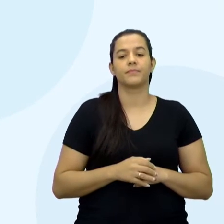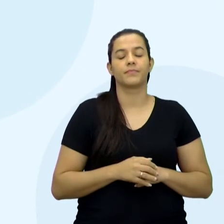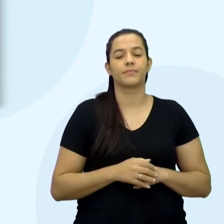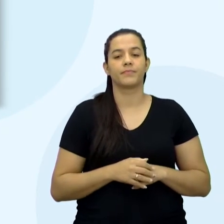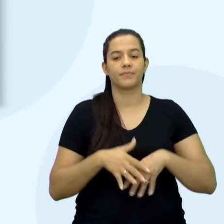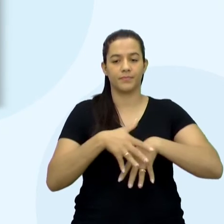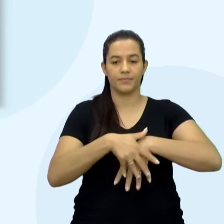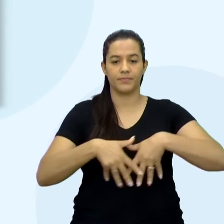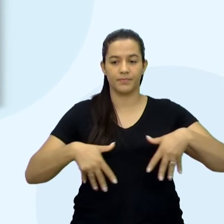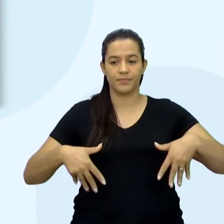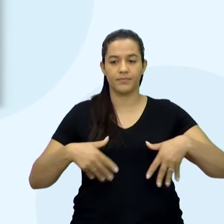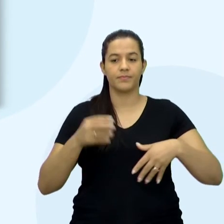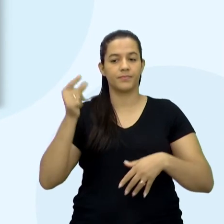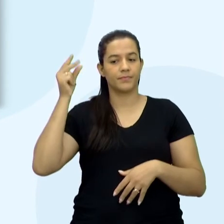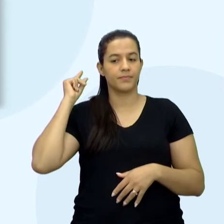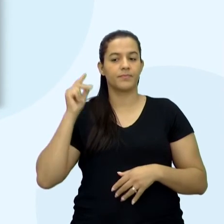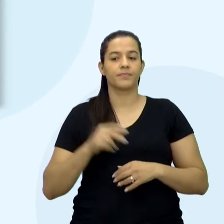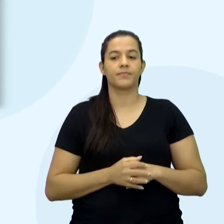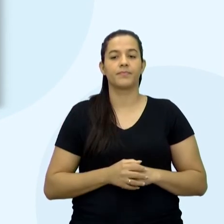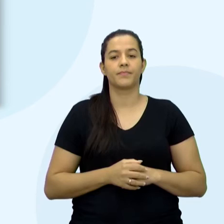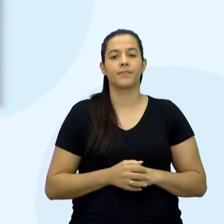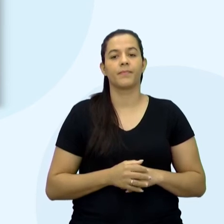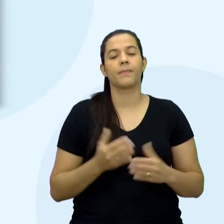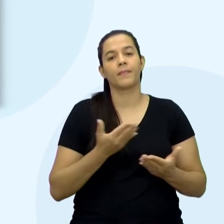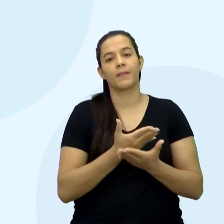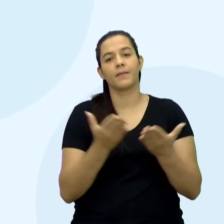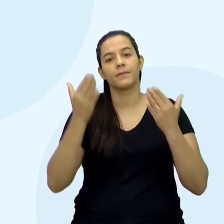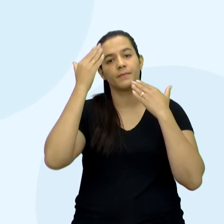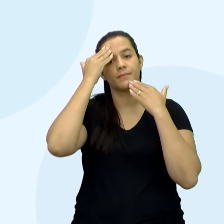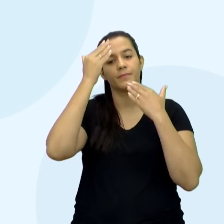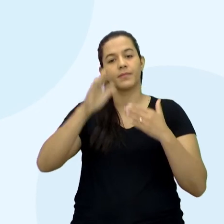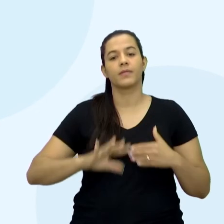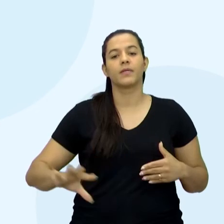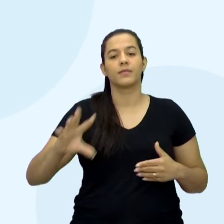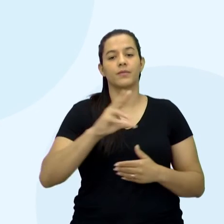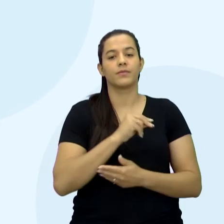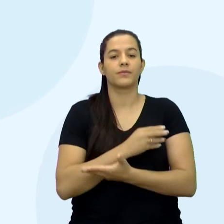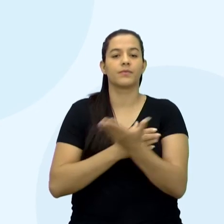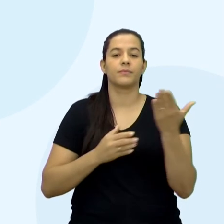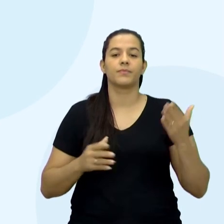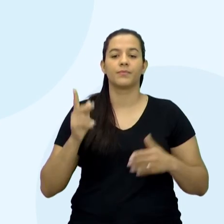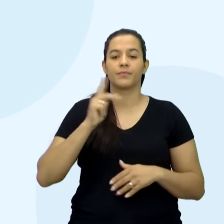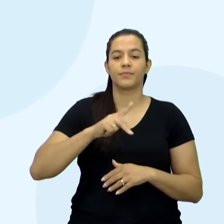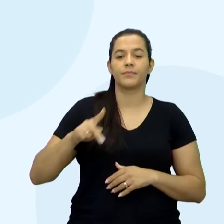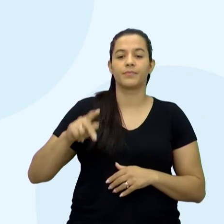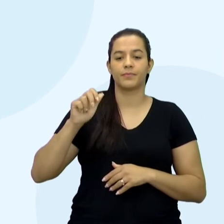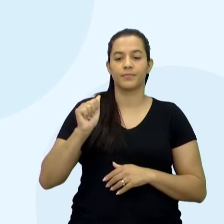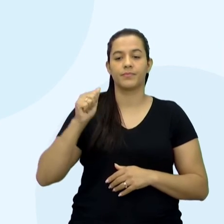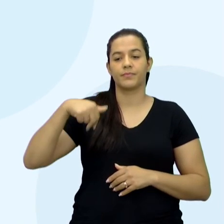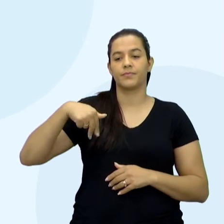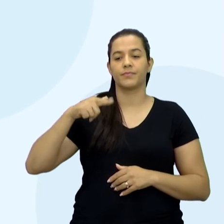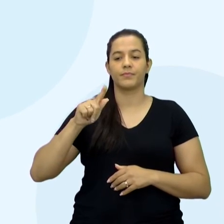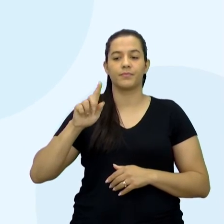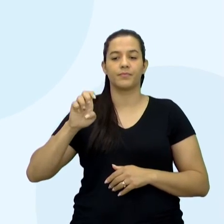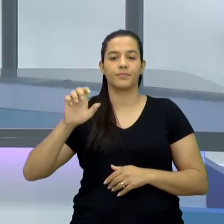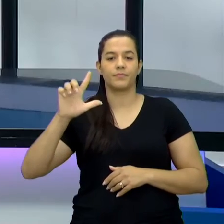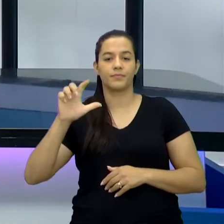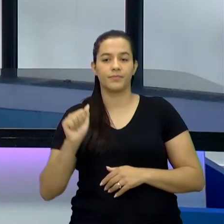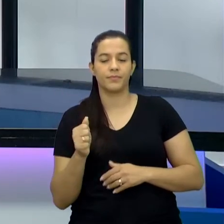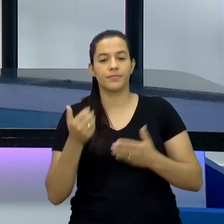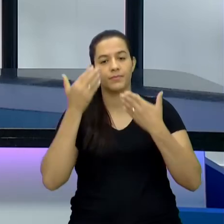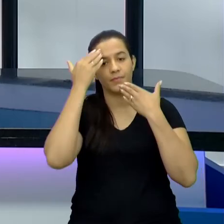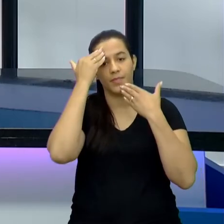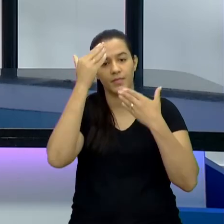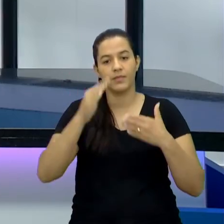algo bem antigo. E é isso, então muito obrigada, professora Ângela, agradeço